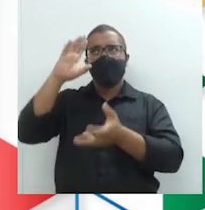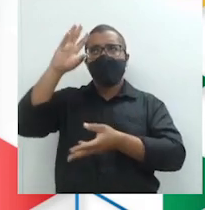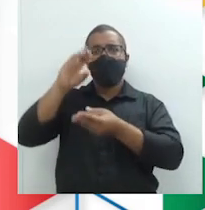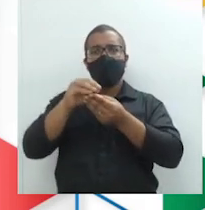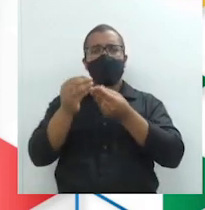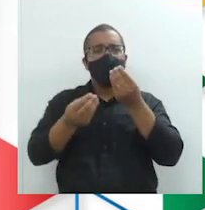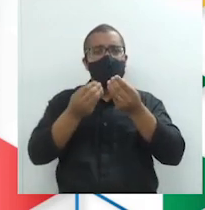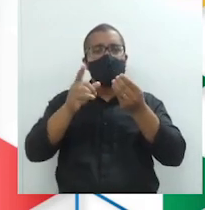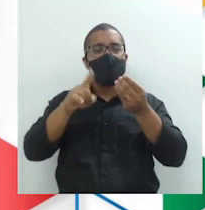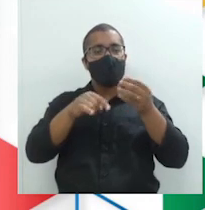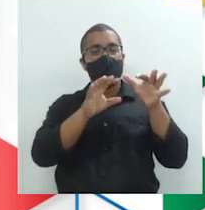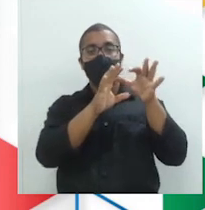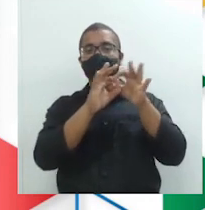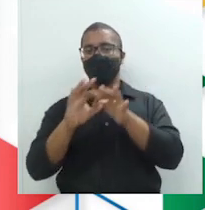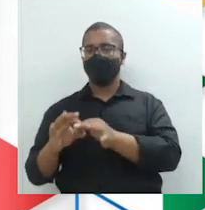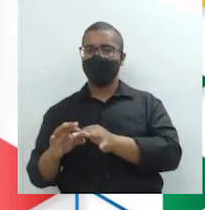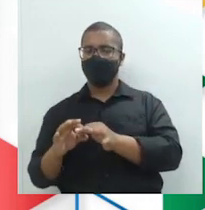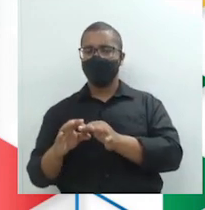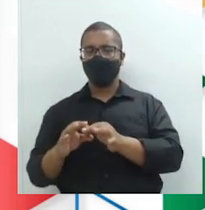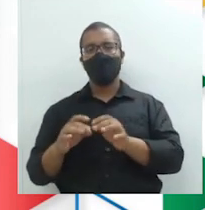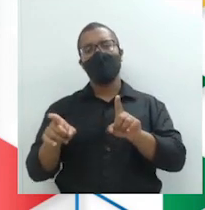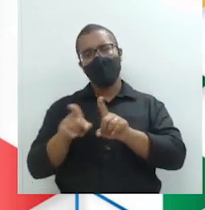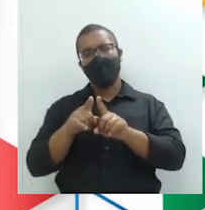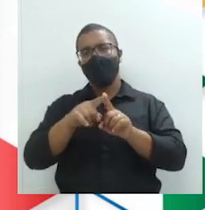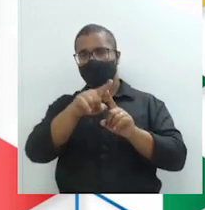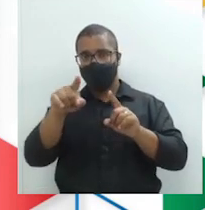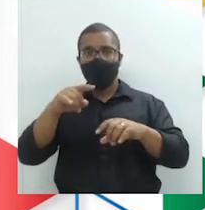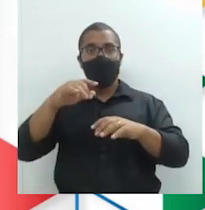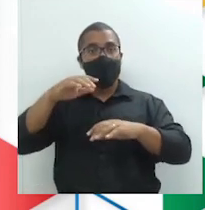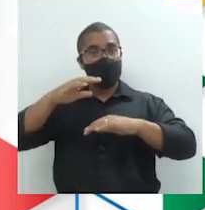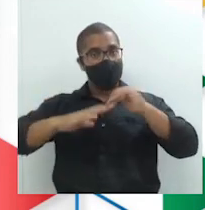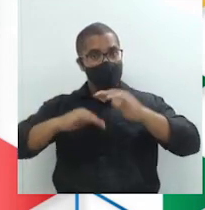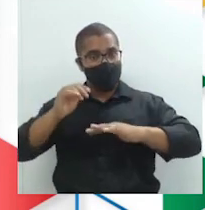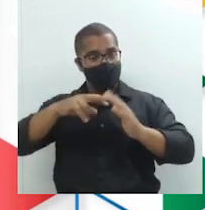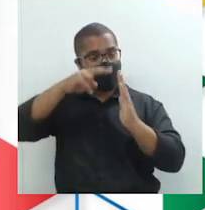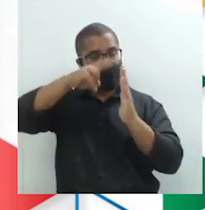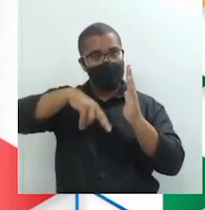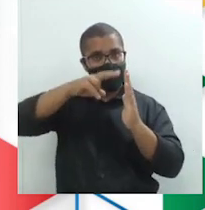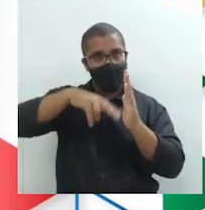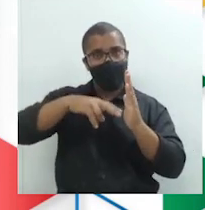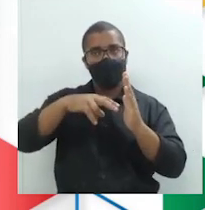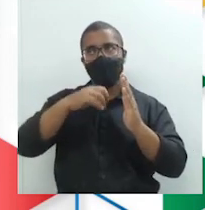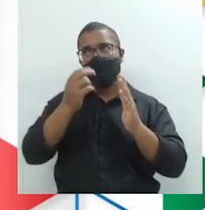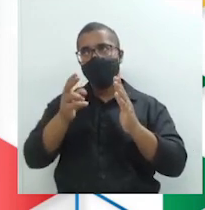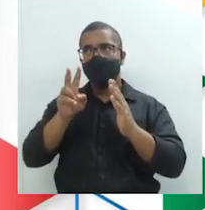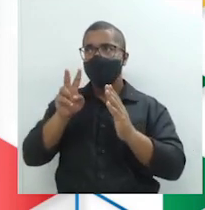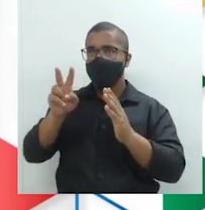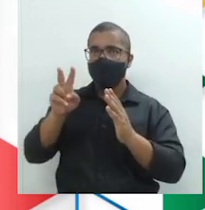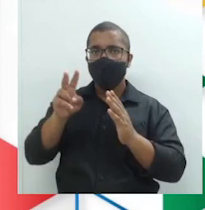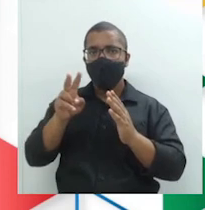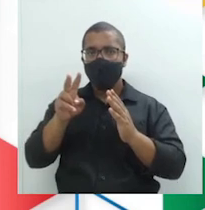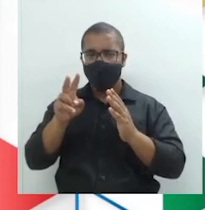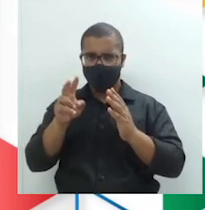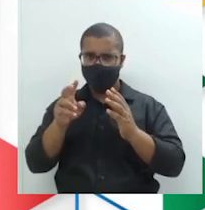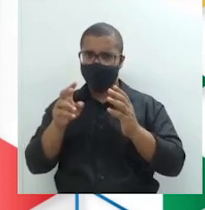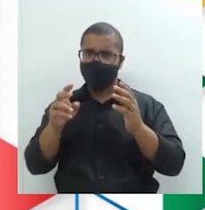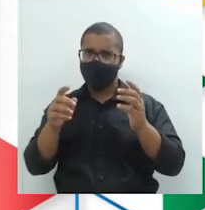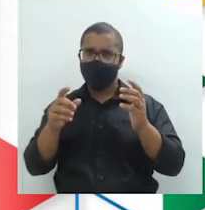ou capacidade de interpretação do leitor ou ouvinte. Não há marcas linguísticas. Olhem